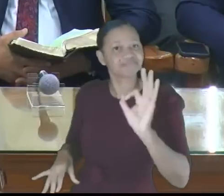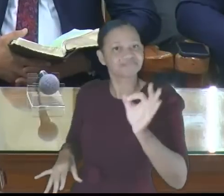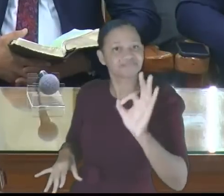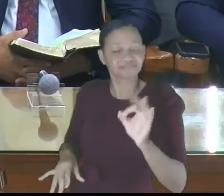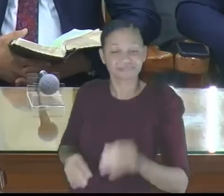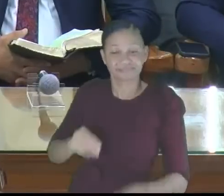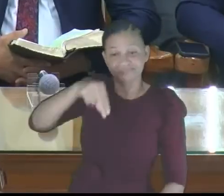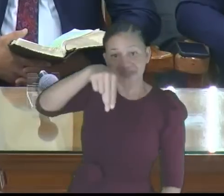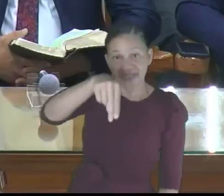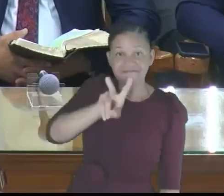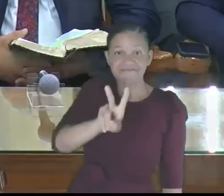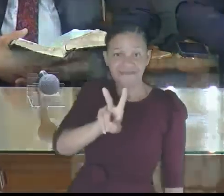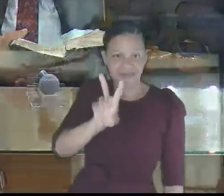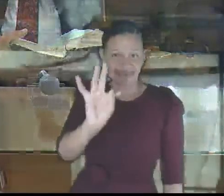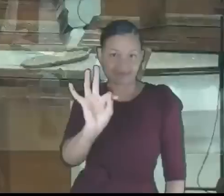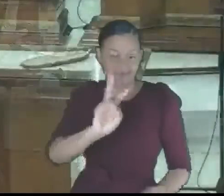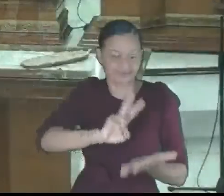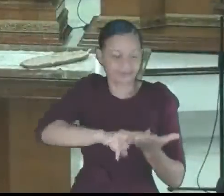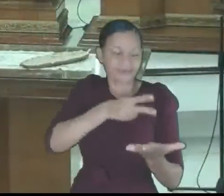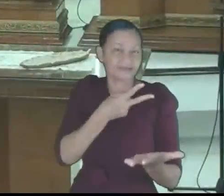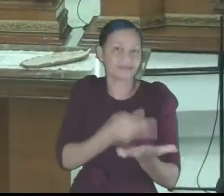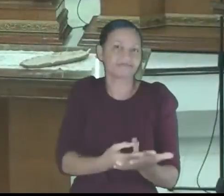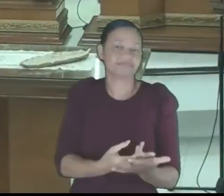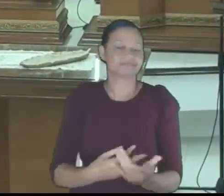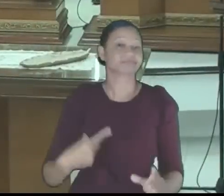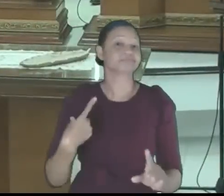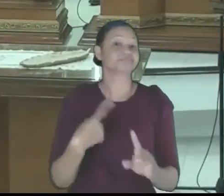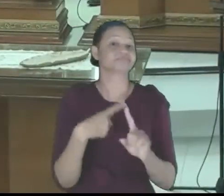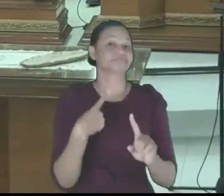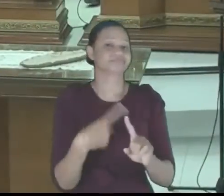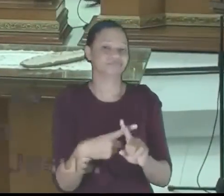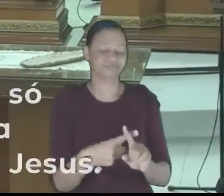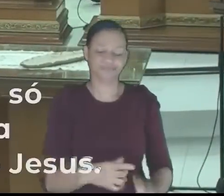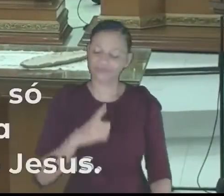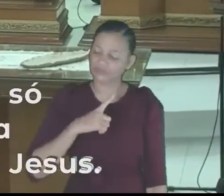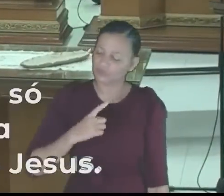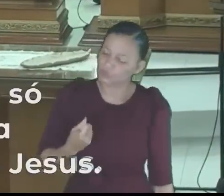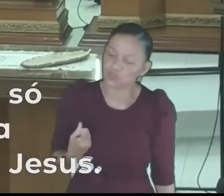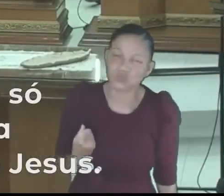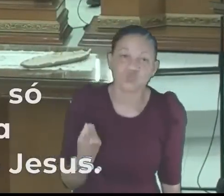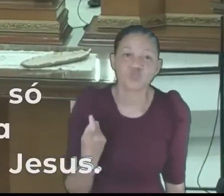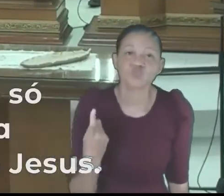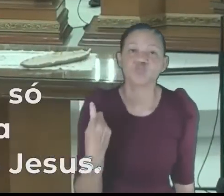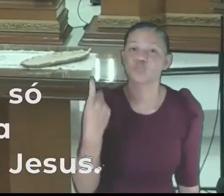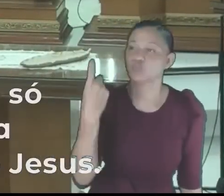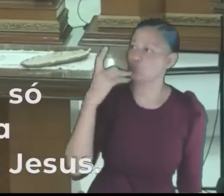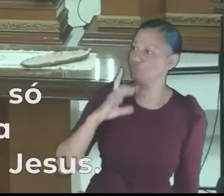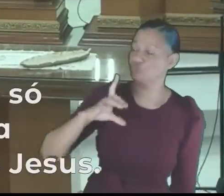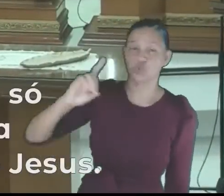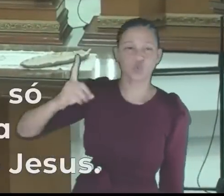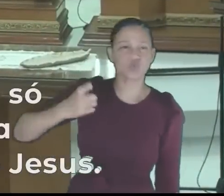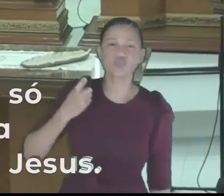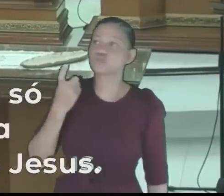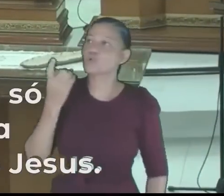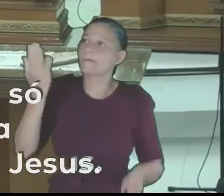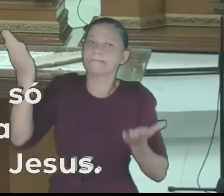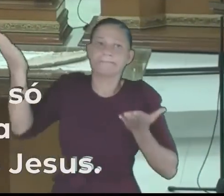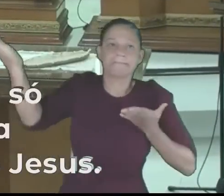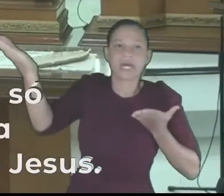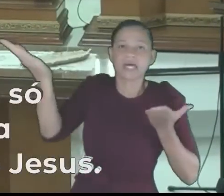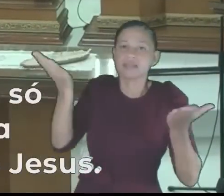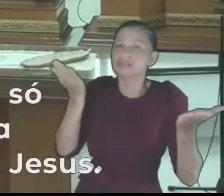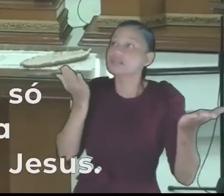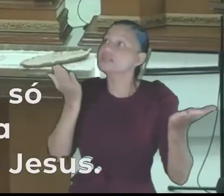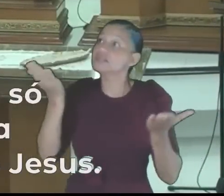NVT, como é que diz na NVT? Pois há um só Deus e um só mediador entre Deus